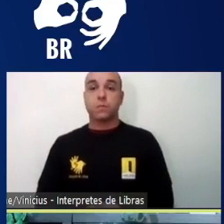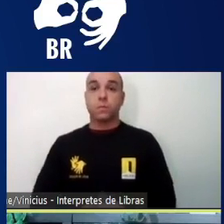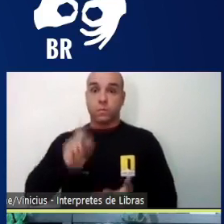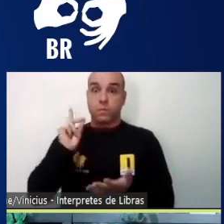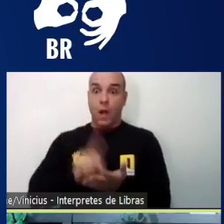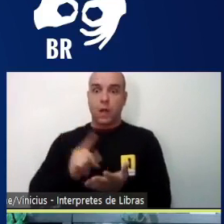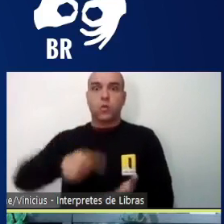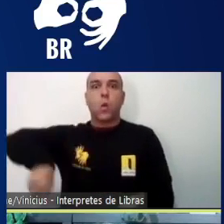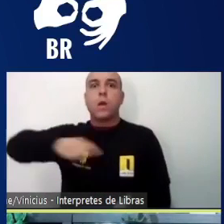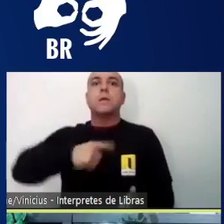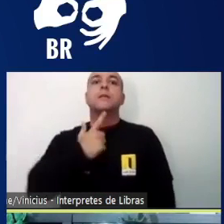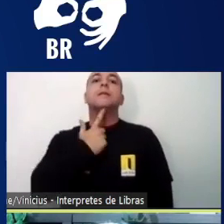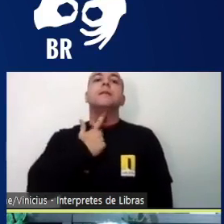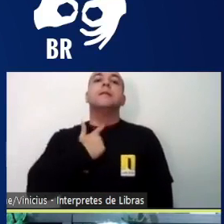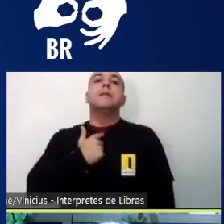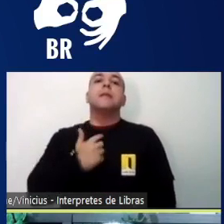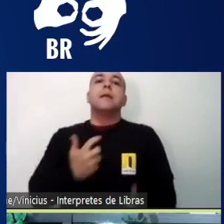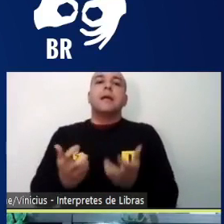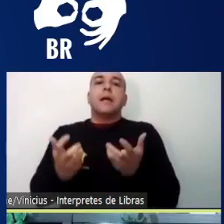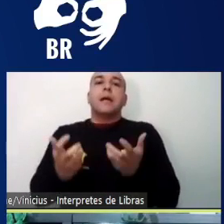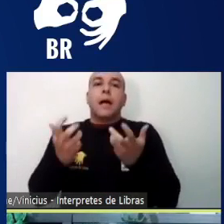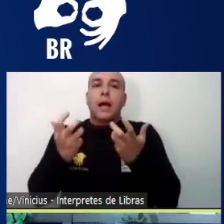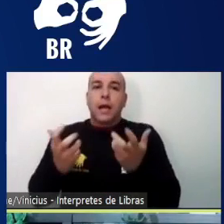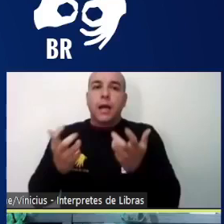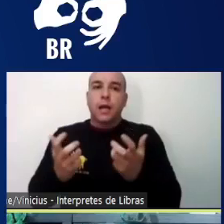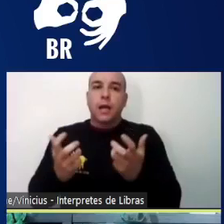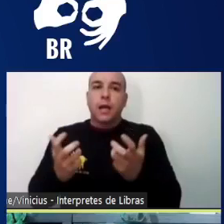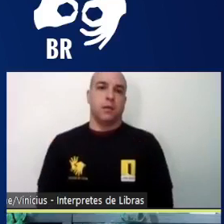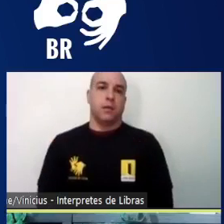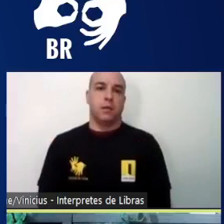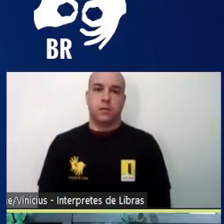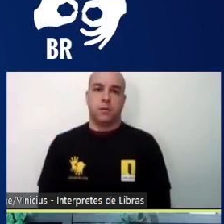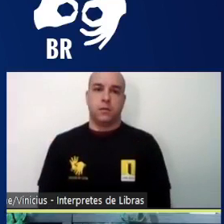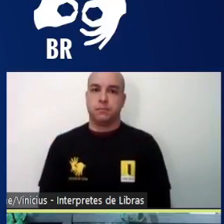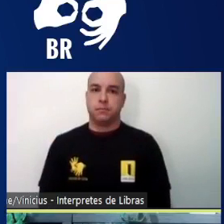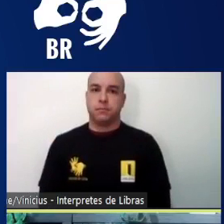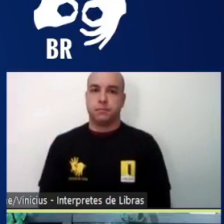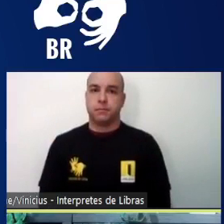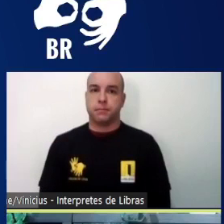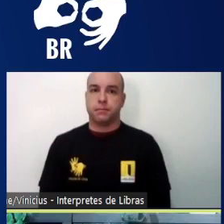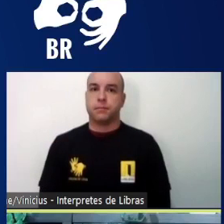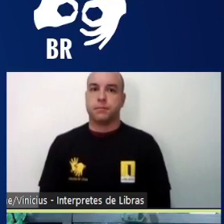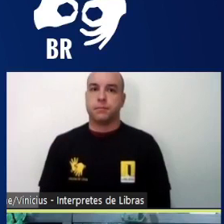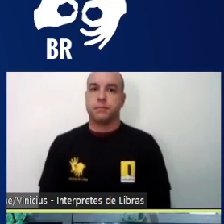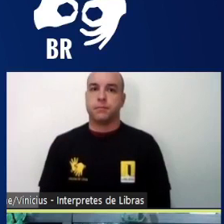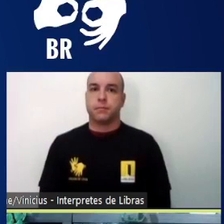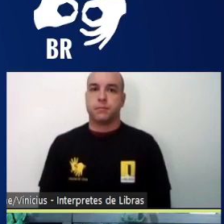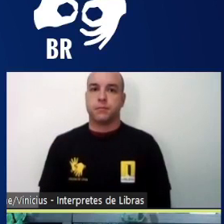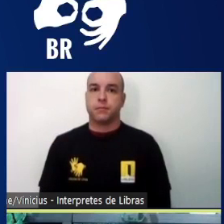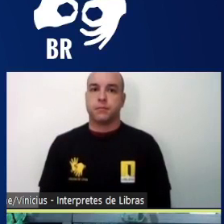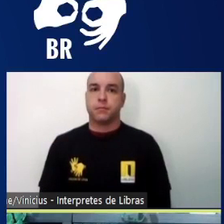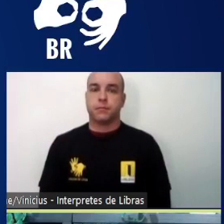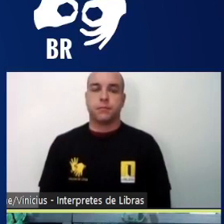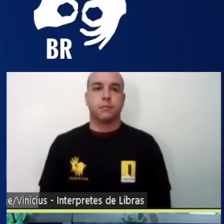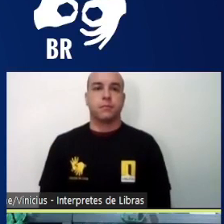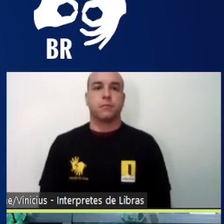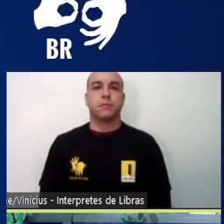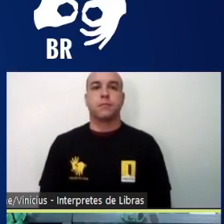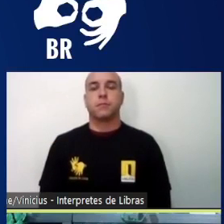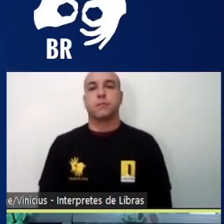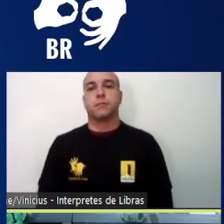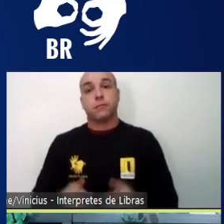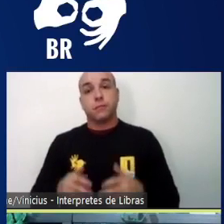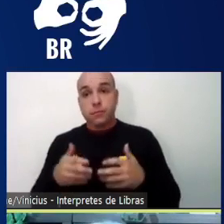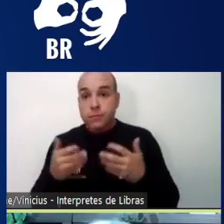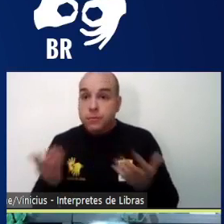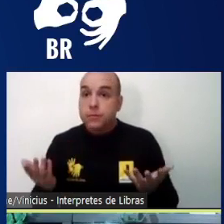Uma das principais razões da nossa existência. Então, quando